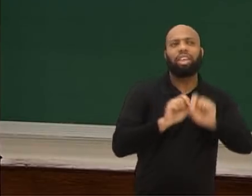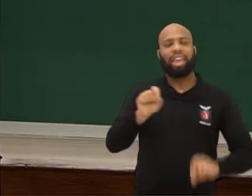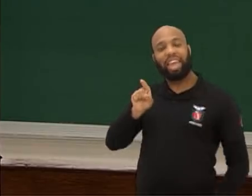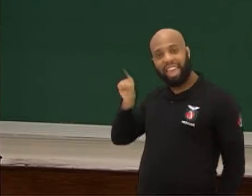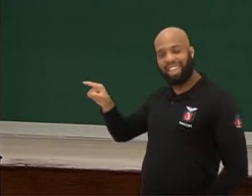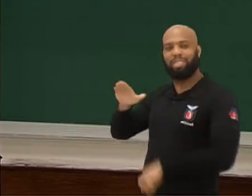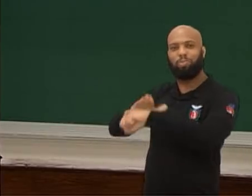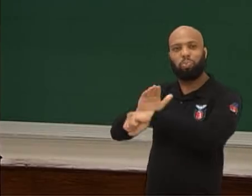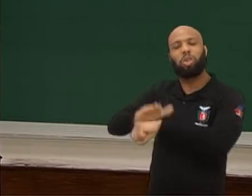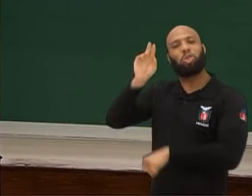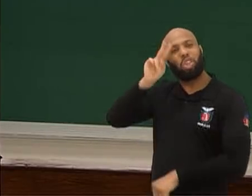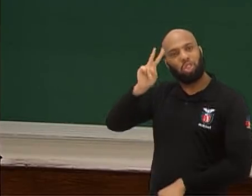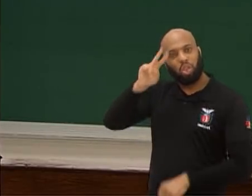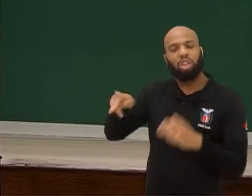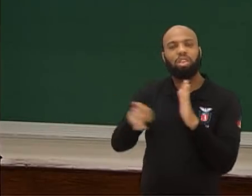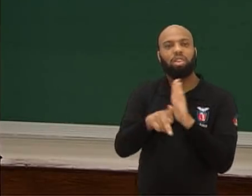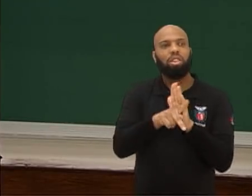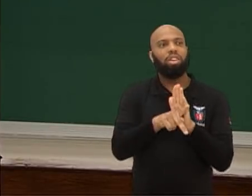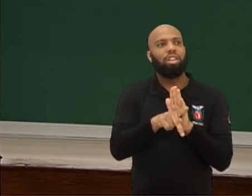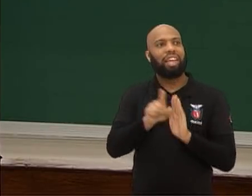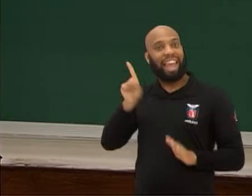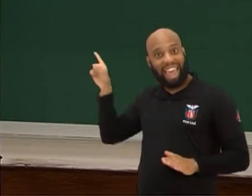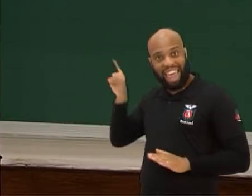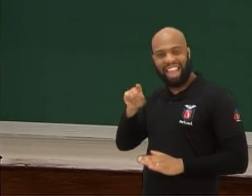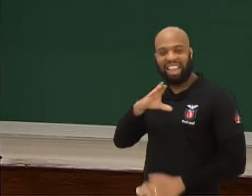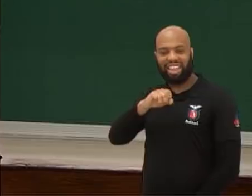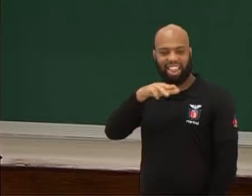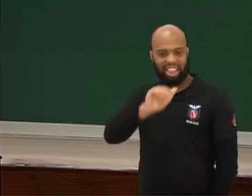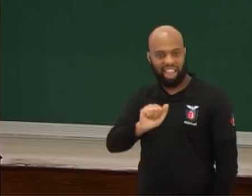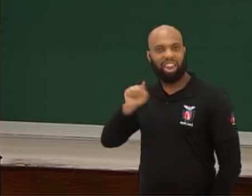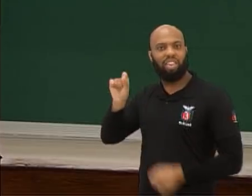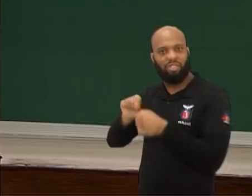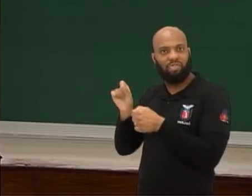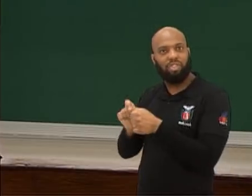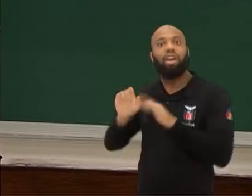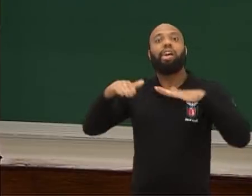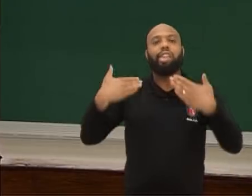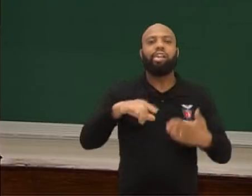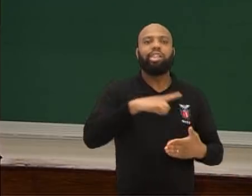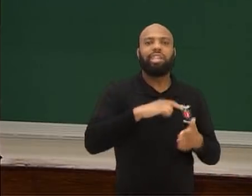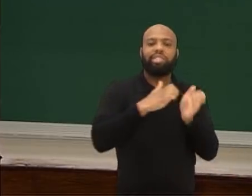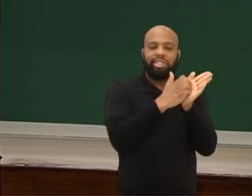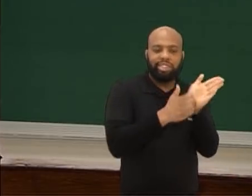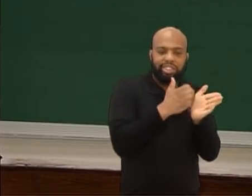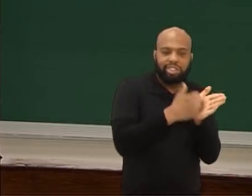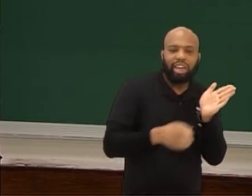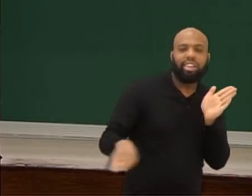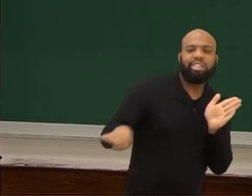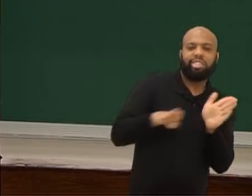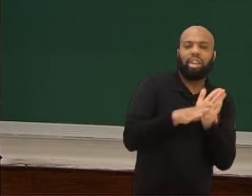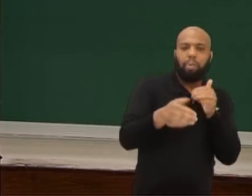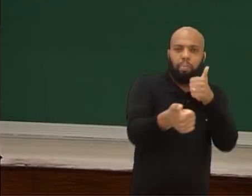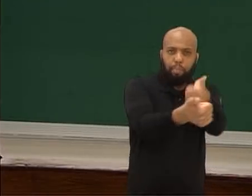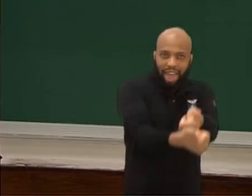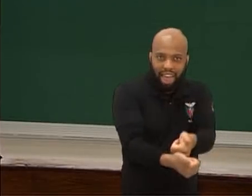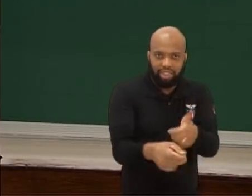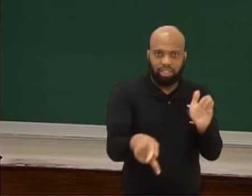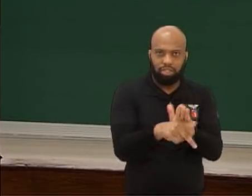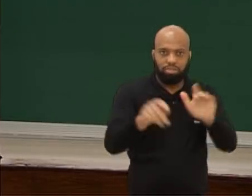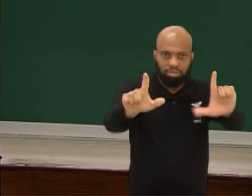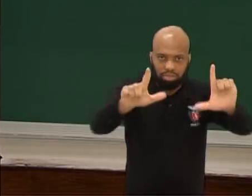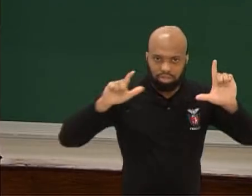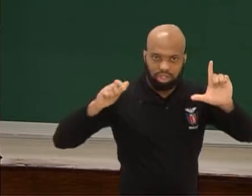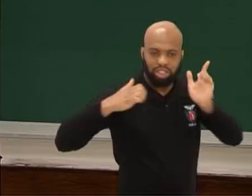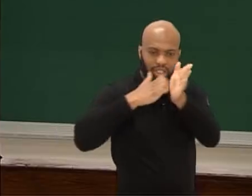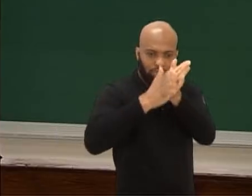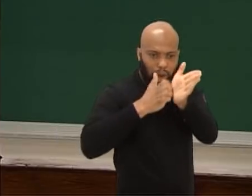esse momento histórico da projeção dessa cena, e quando o trem está chegando bem perto da tela, a plateia que